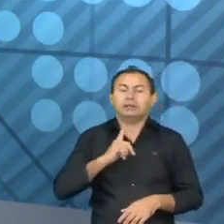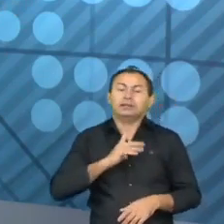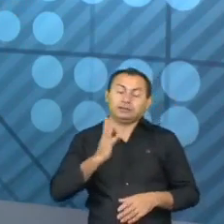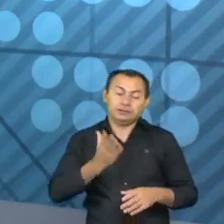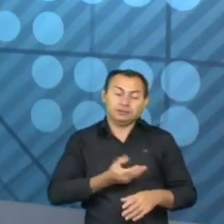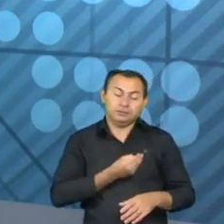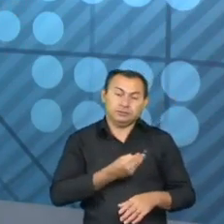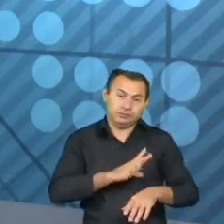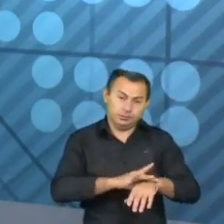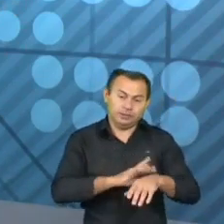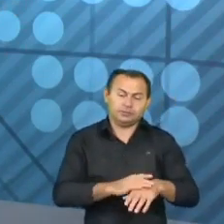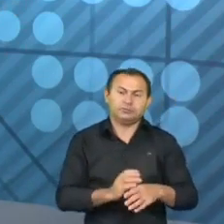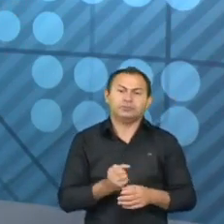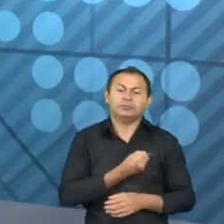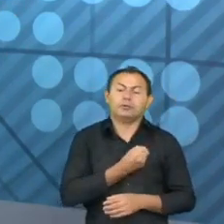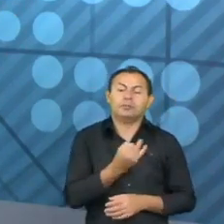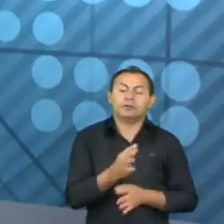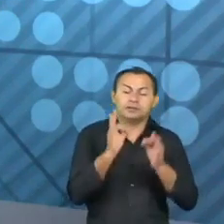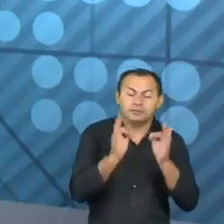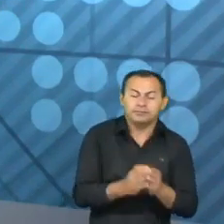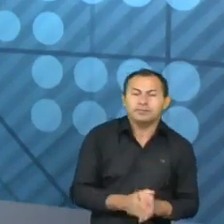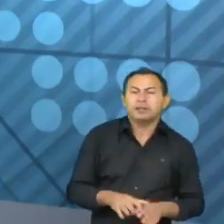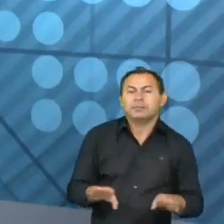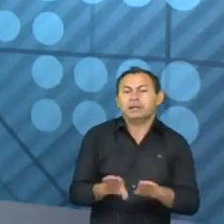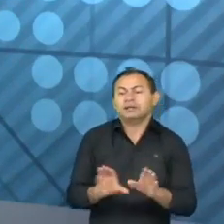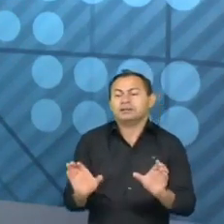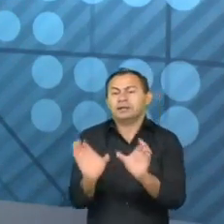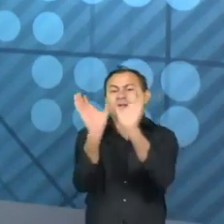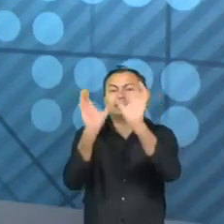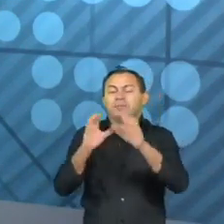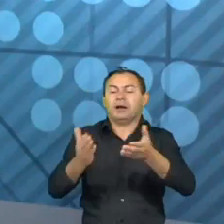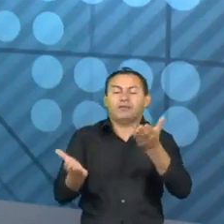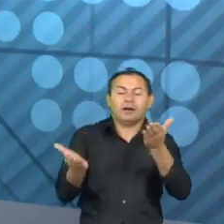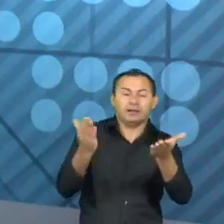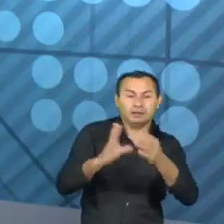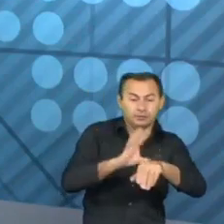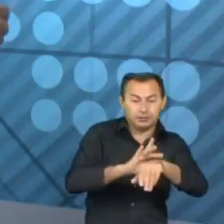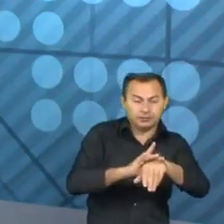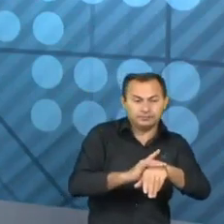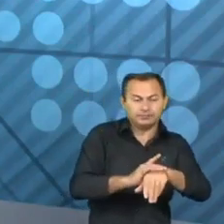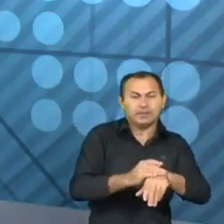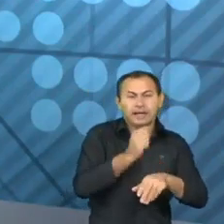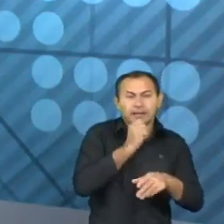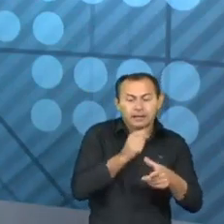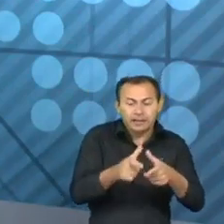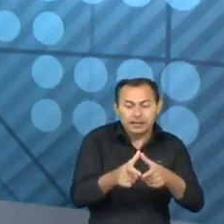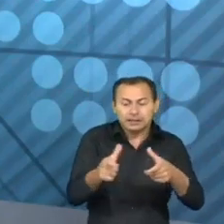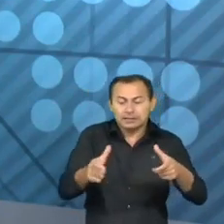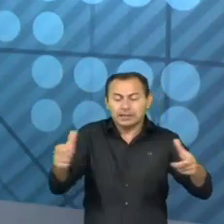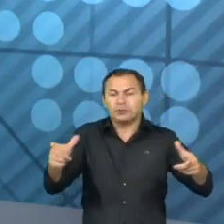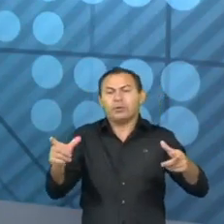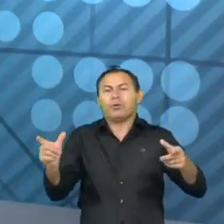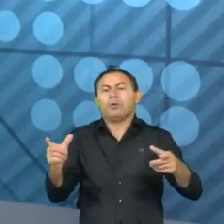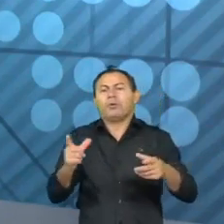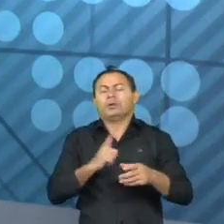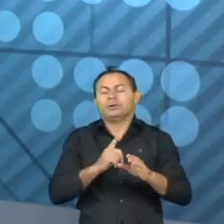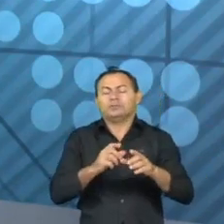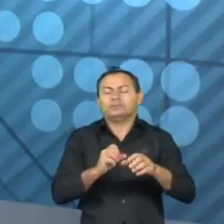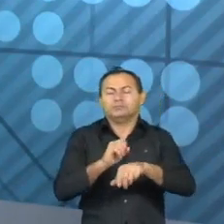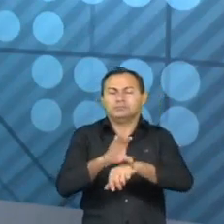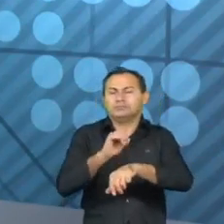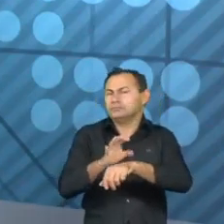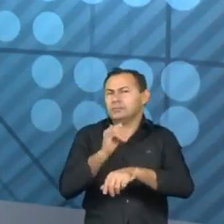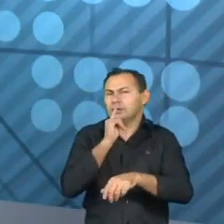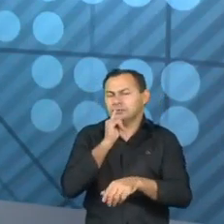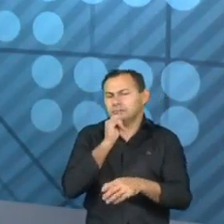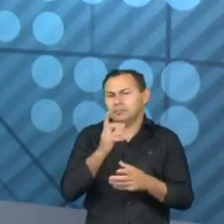de casos mesmo, e a incidência para avaliar, bom, essa doença lá ainda está crescendo, é uma doença que tem a sua transmissão, por